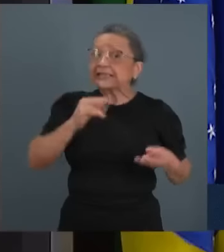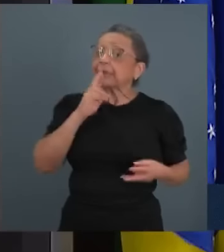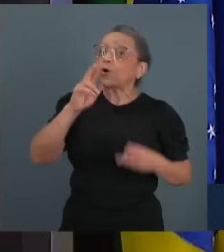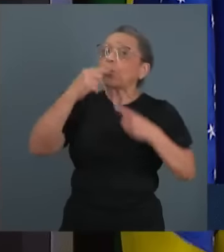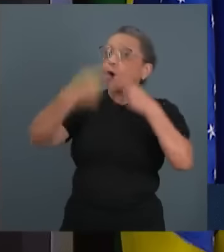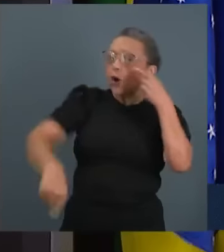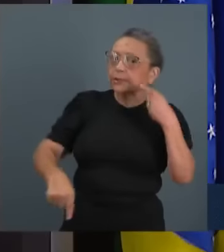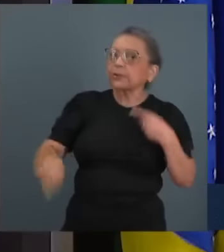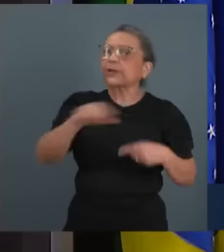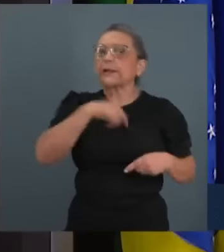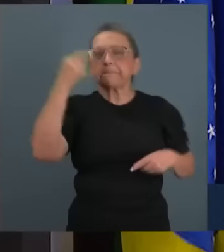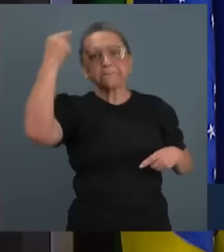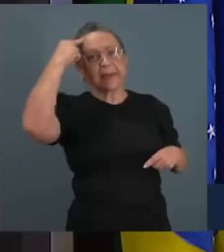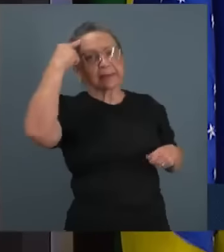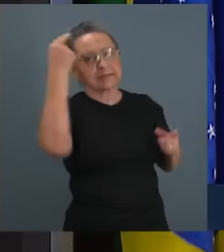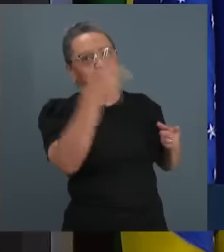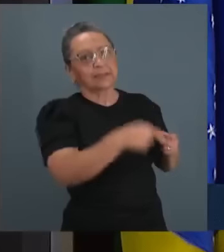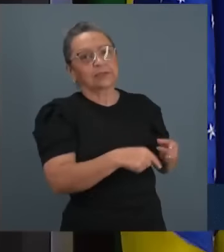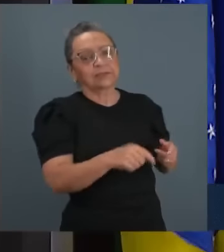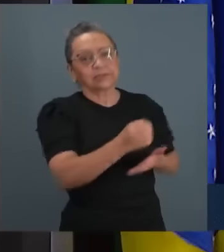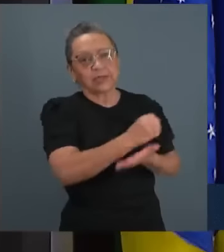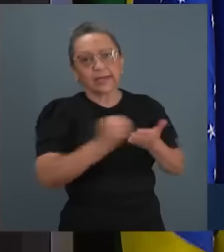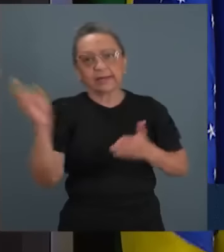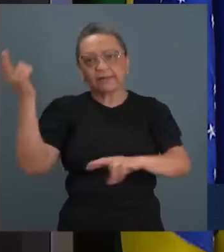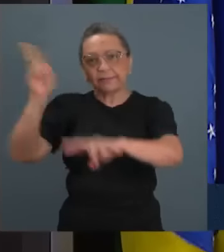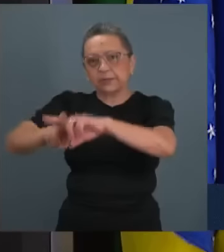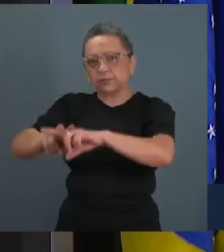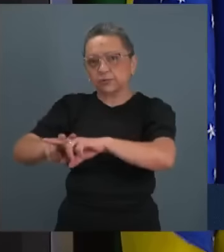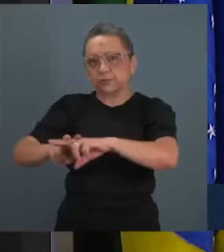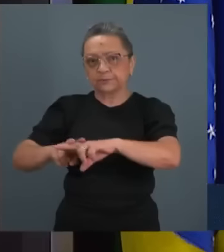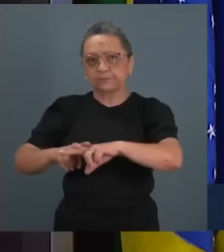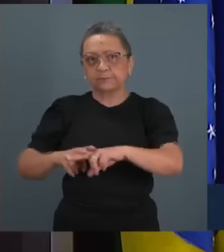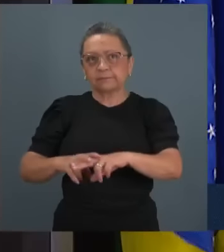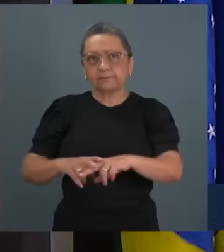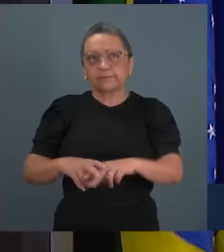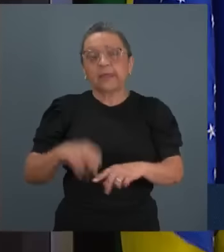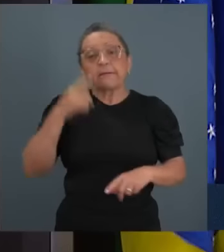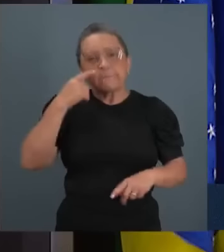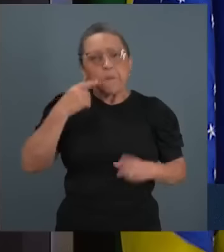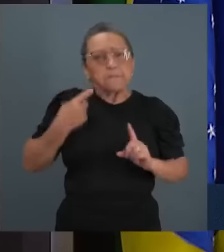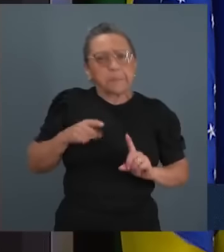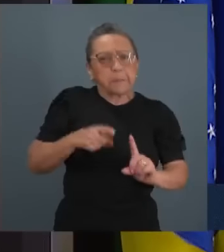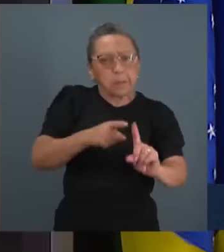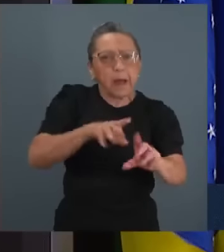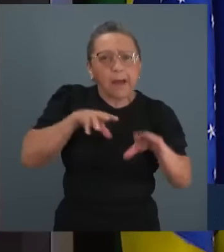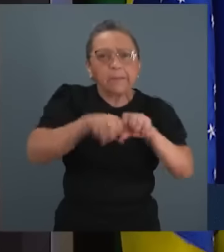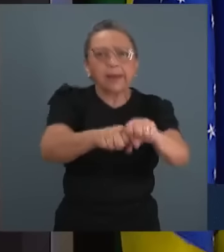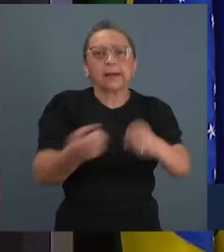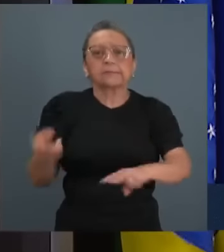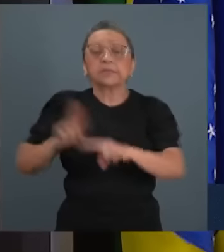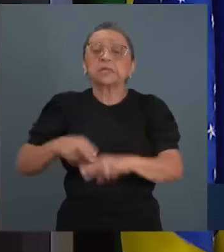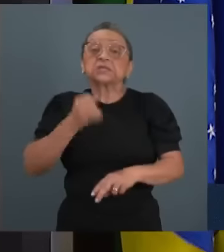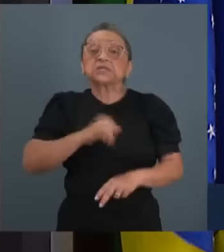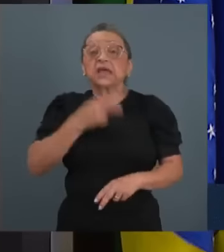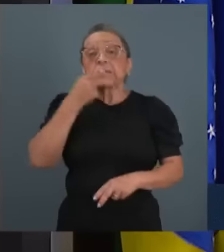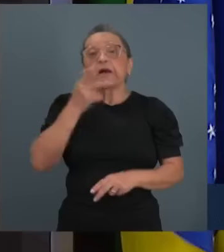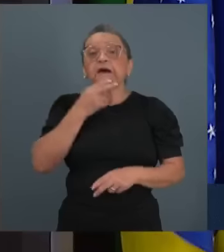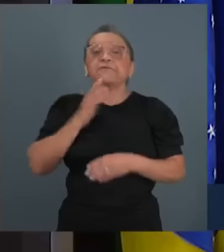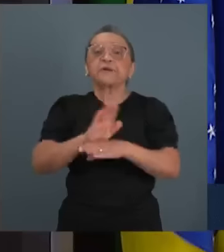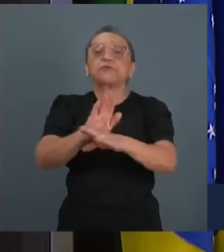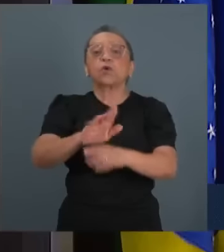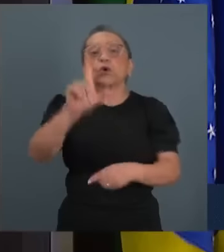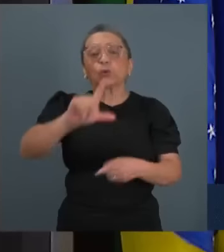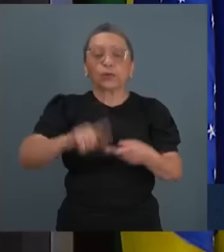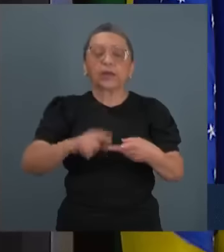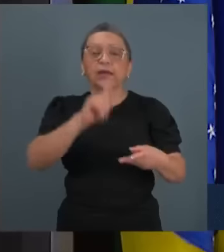regime pensa, Lula e STF, fica na cadeia. Vamos atrás dele, vamos perseguir. Se for a favor de Lula e do